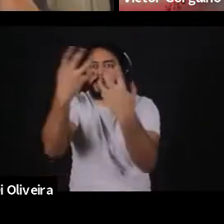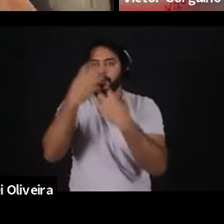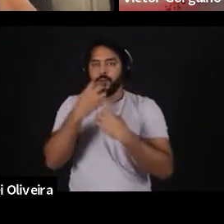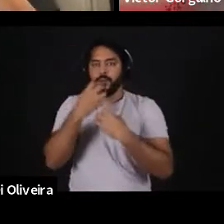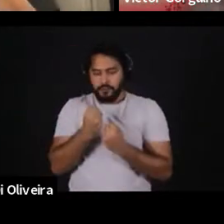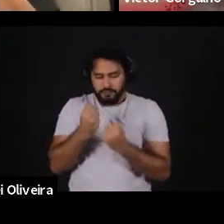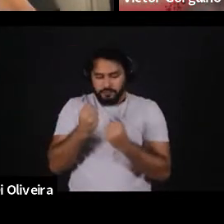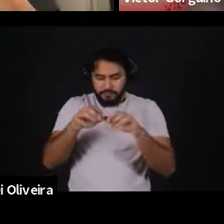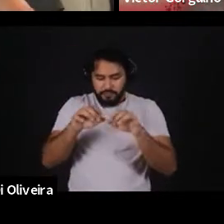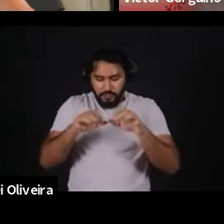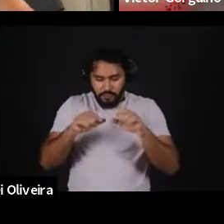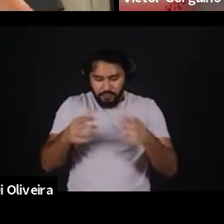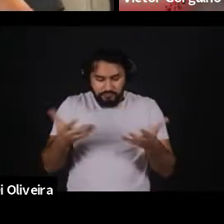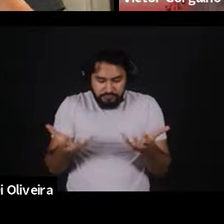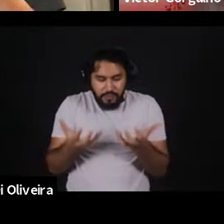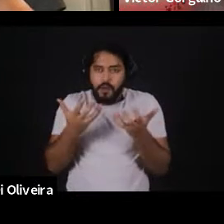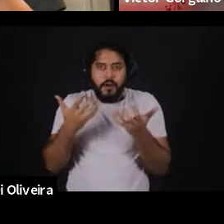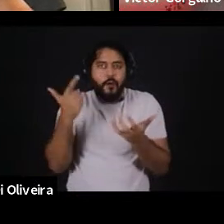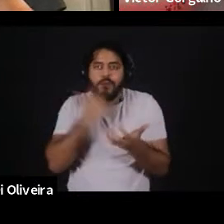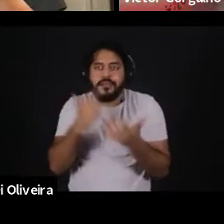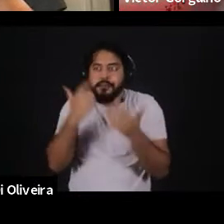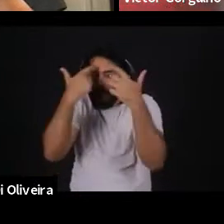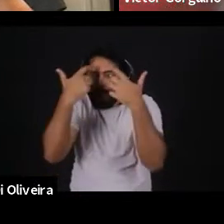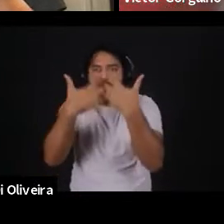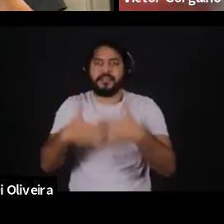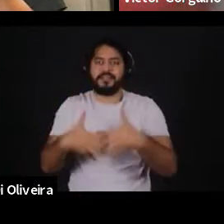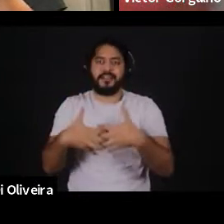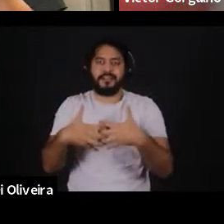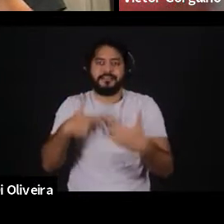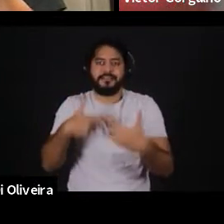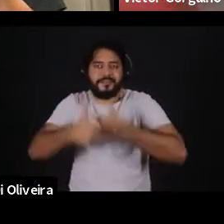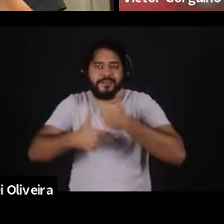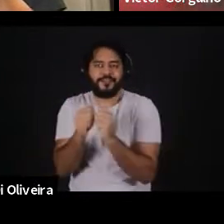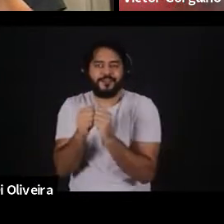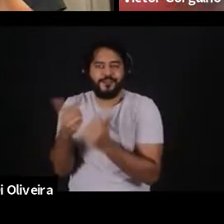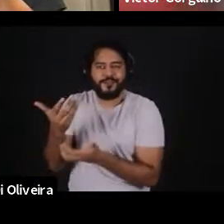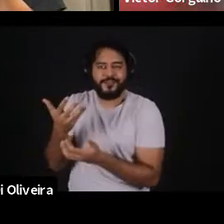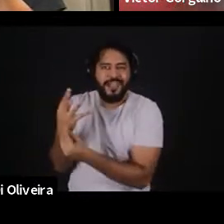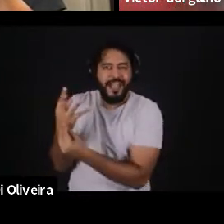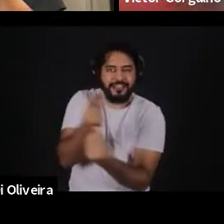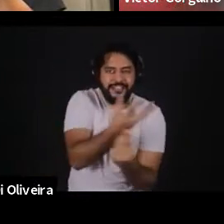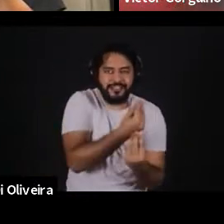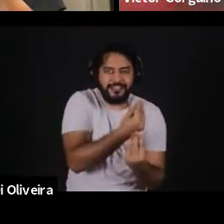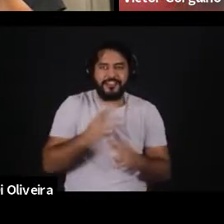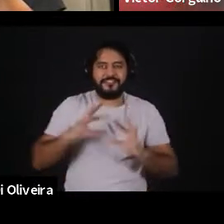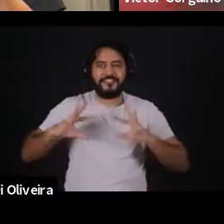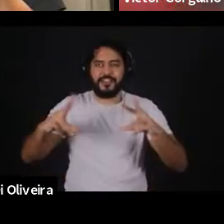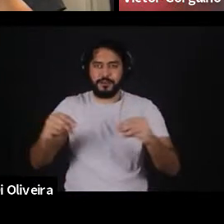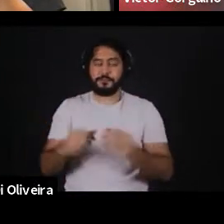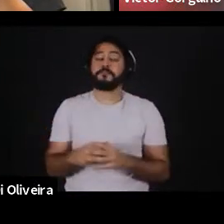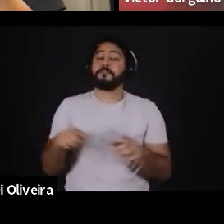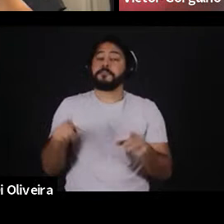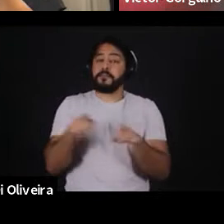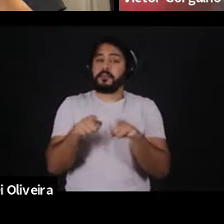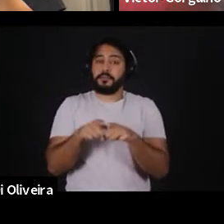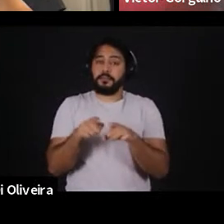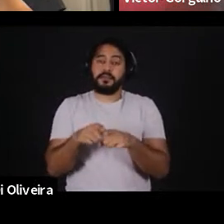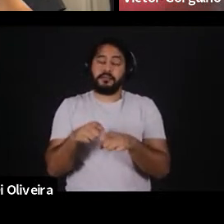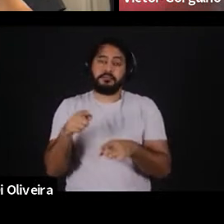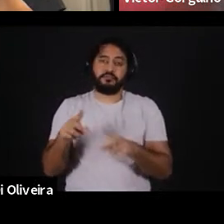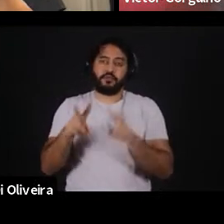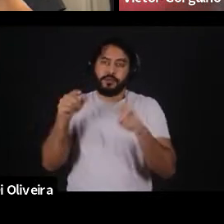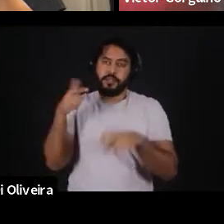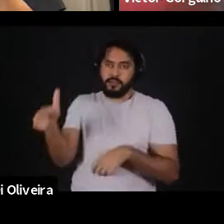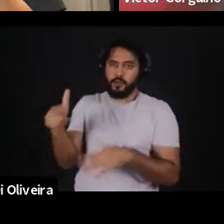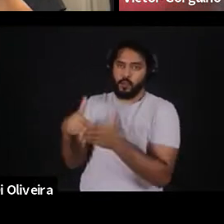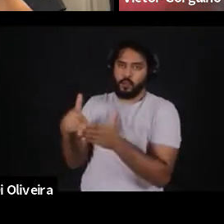trabalho junto enquanto artistas. Enfim, também é parte desse tempo que é linear, que é o nosso último trabalho. Então, o